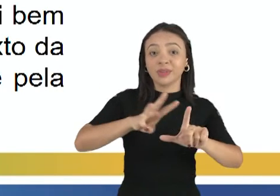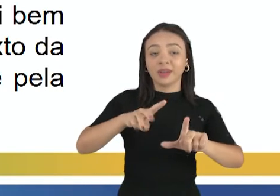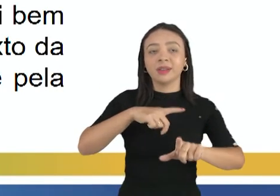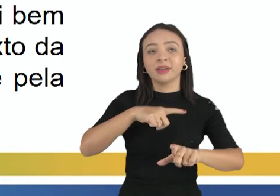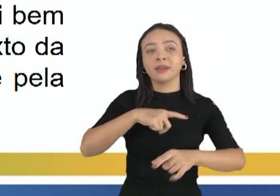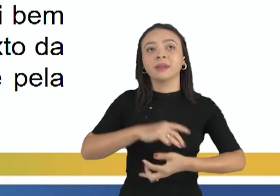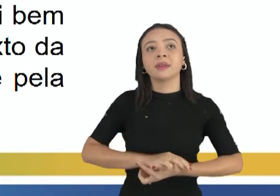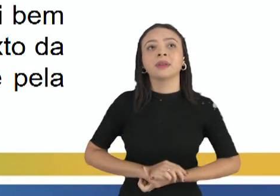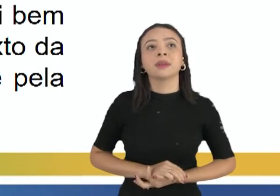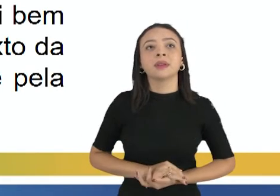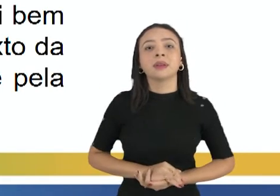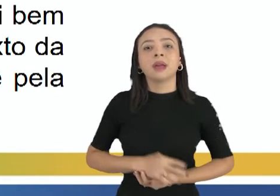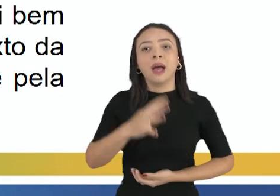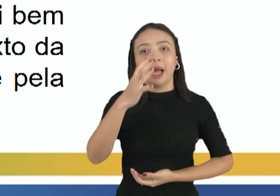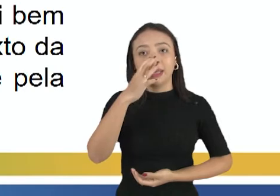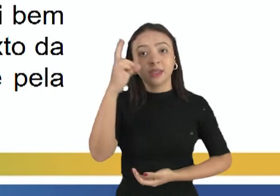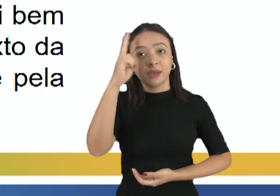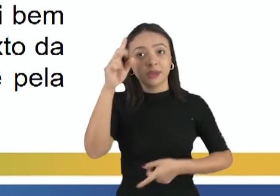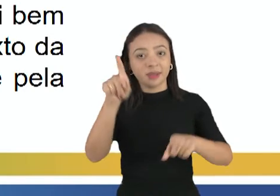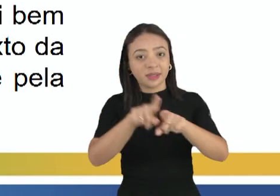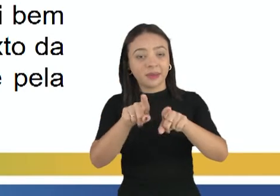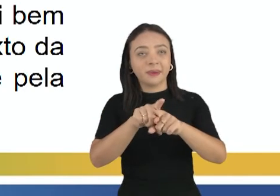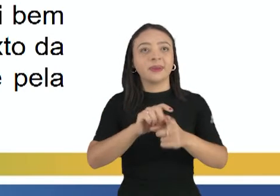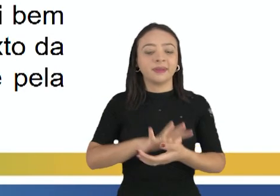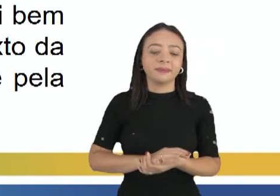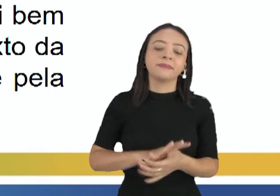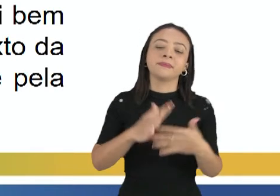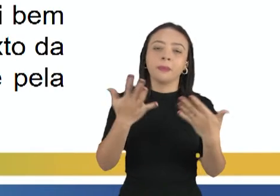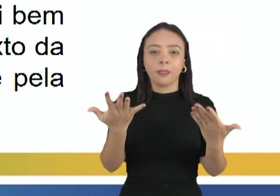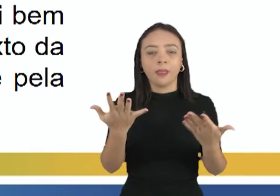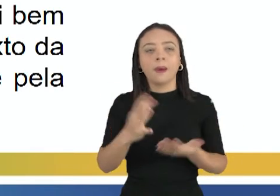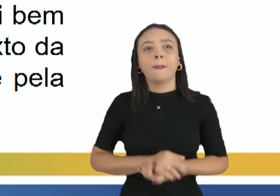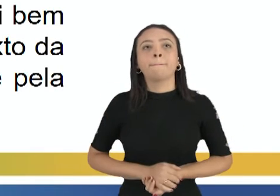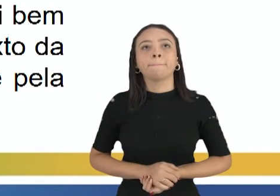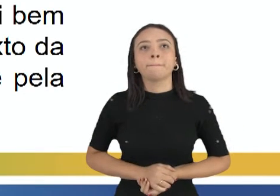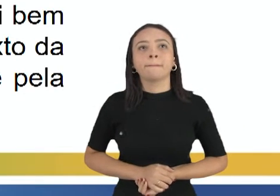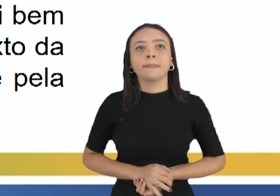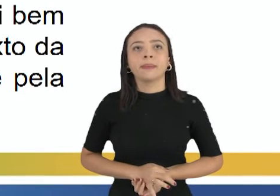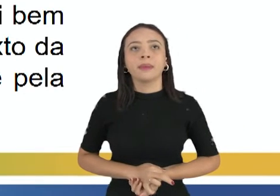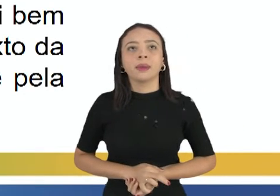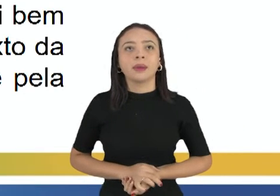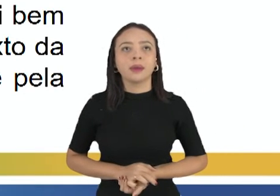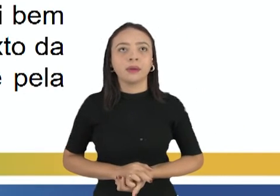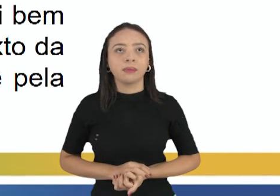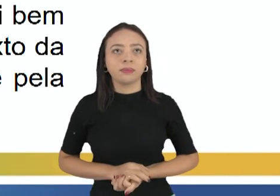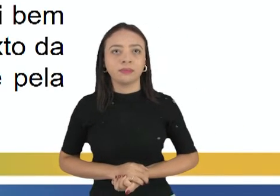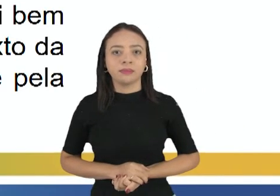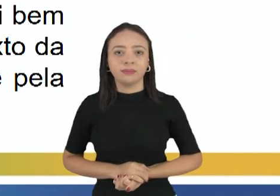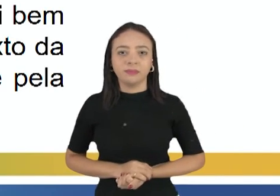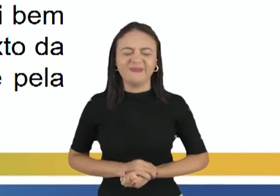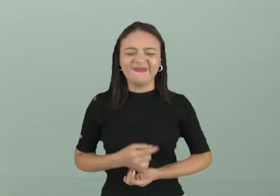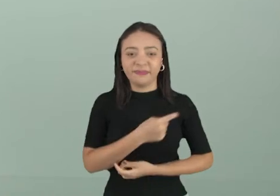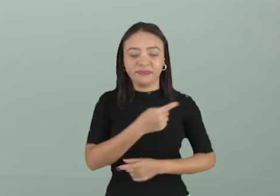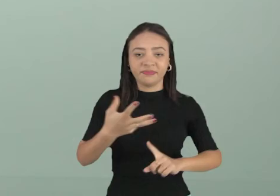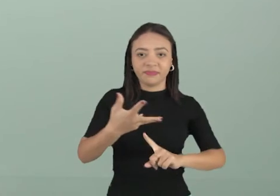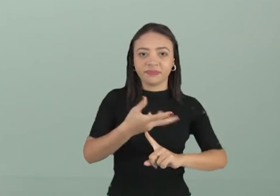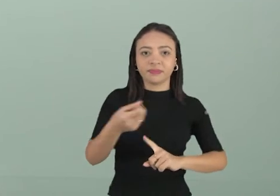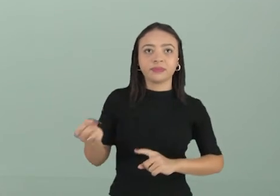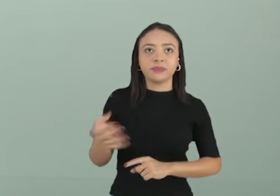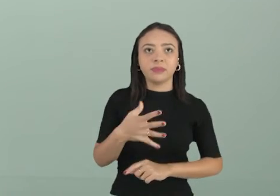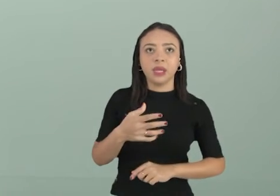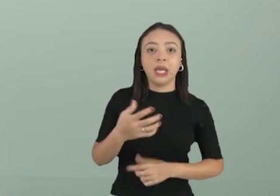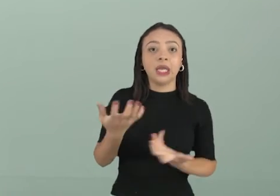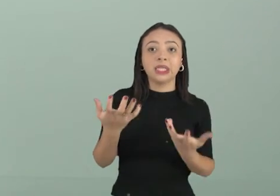você vai lá e assiste a nossa aulinha de História. Então, é basicamente isso. A Semana de Arte Moderna, ela não